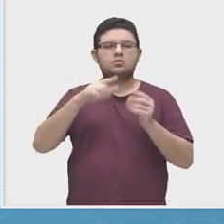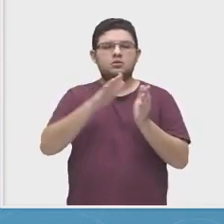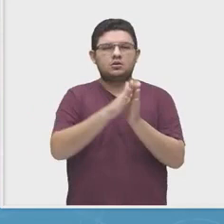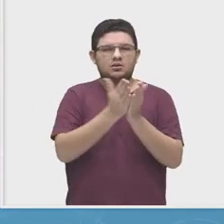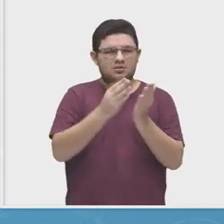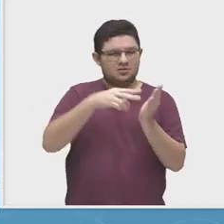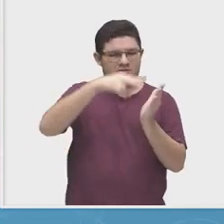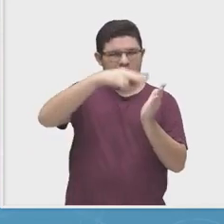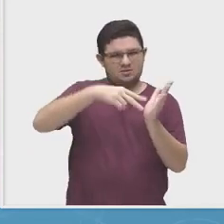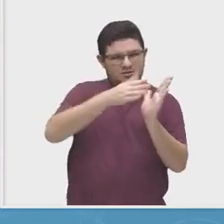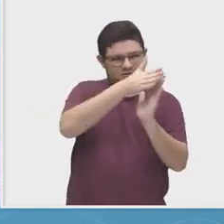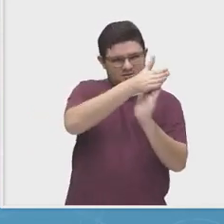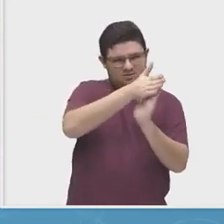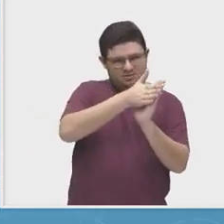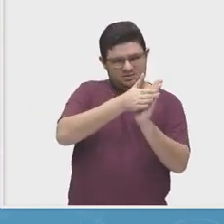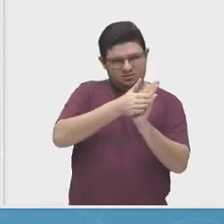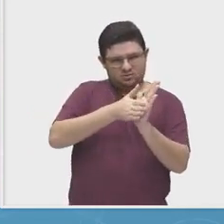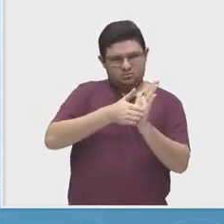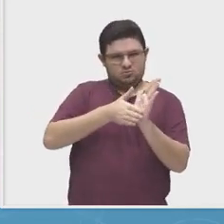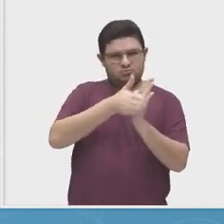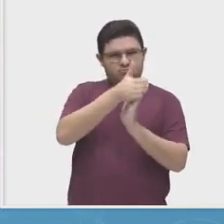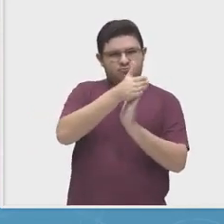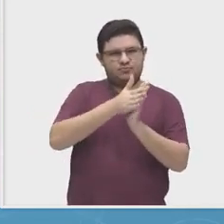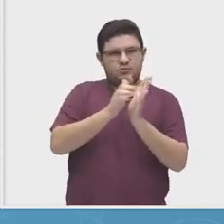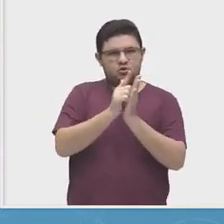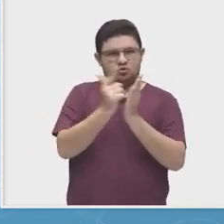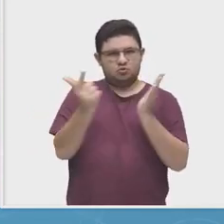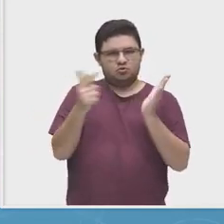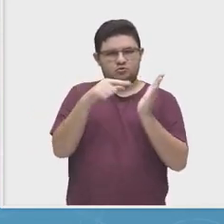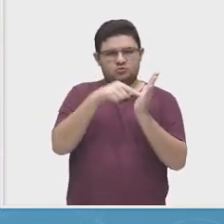né? Então, eu li sobre isso